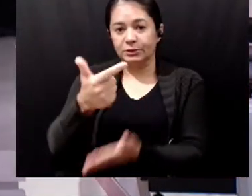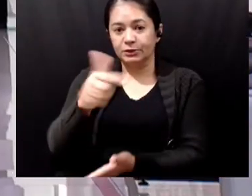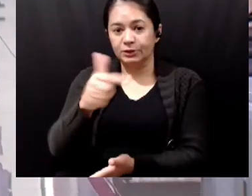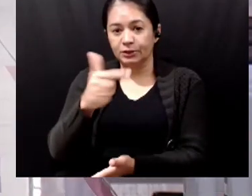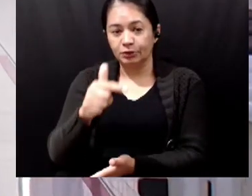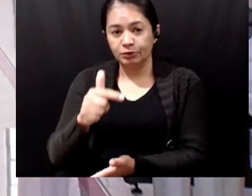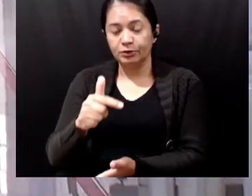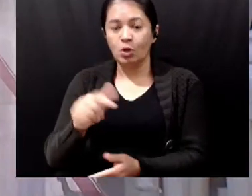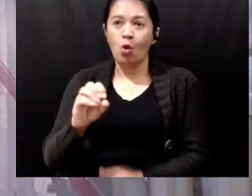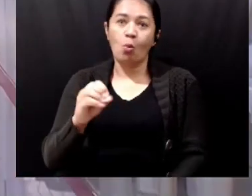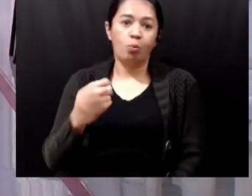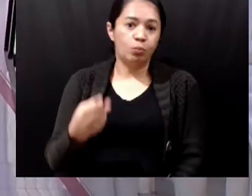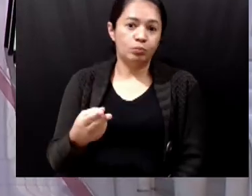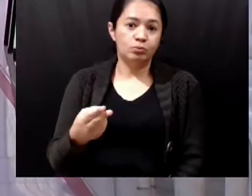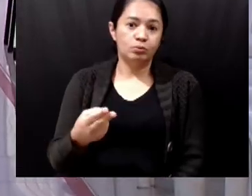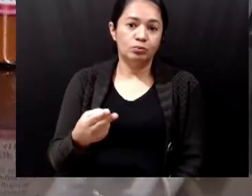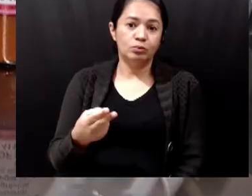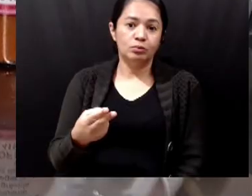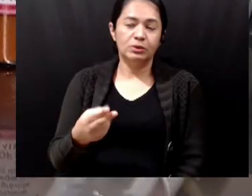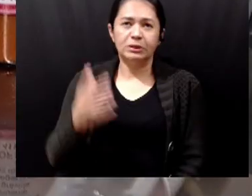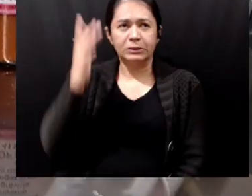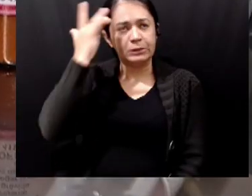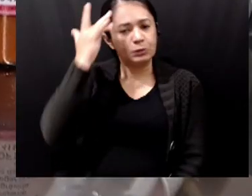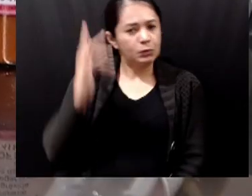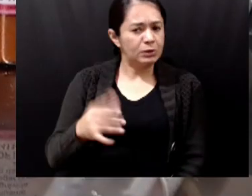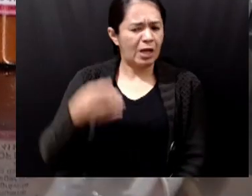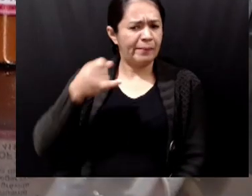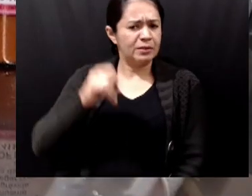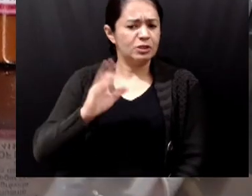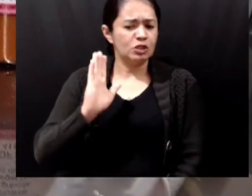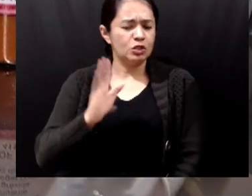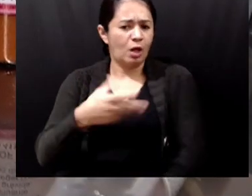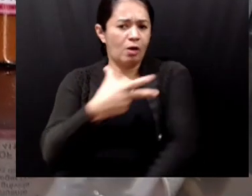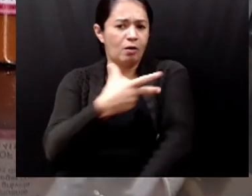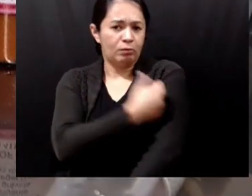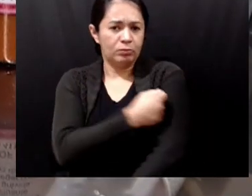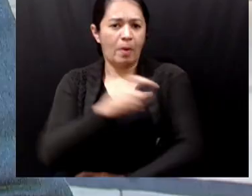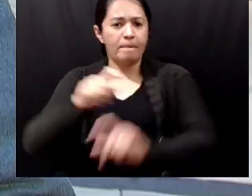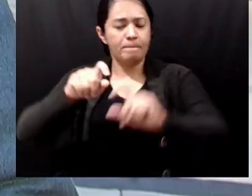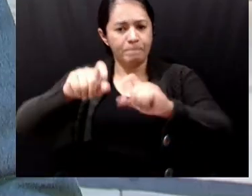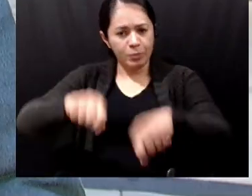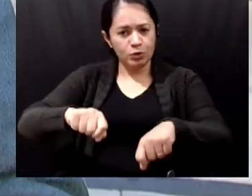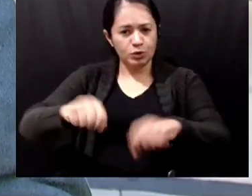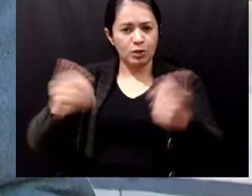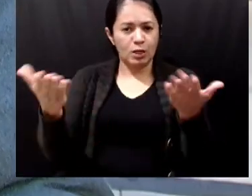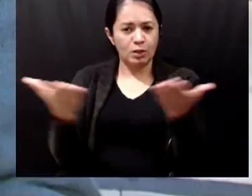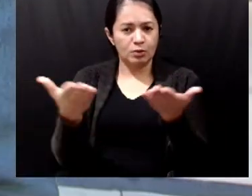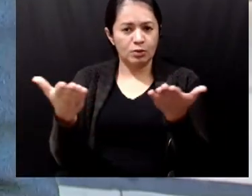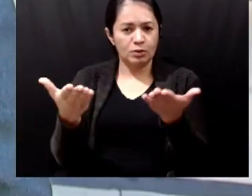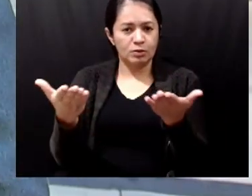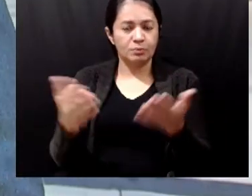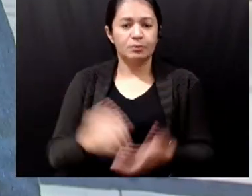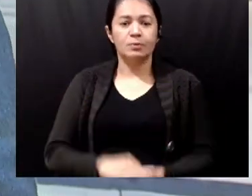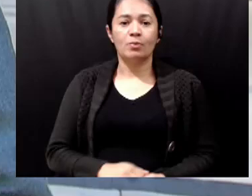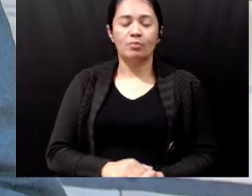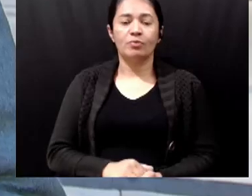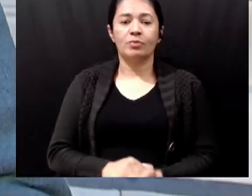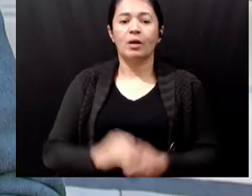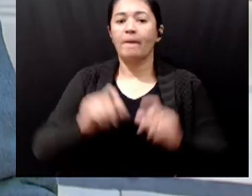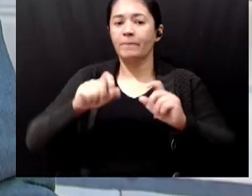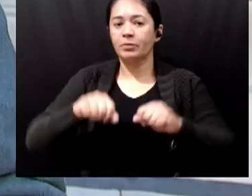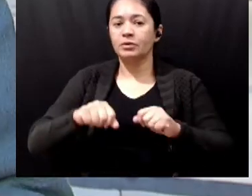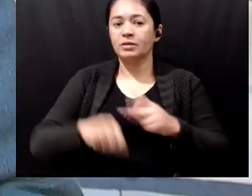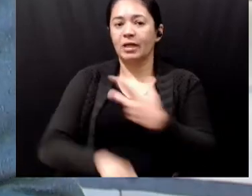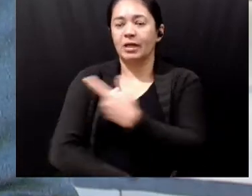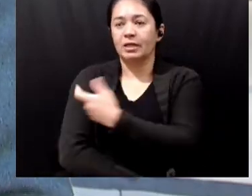não tenham certeza da vacinação, é possível atualizar a situação. É possível vacinar até 59 anos,